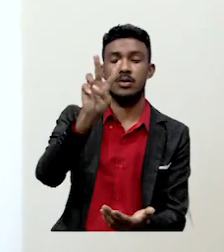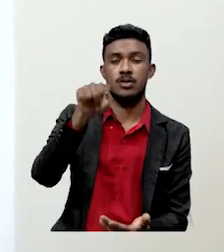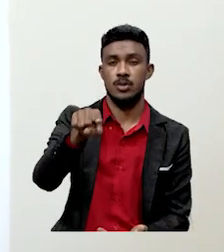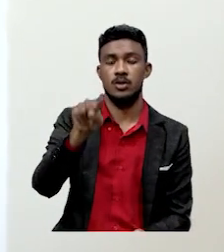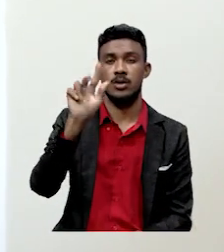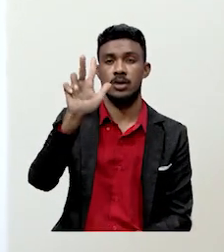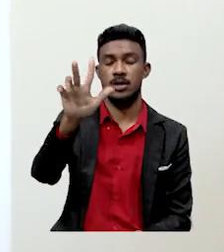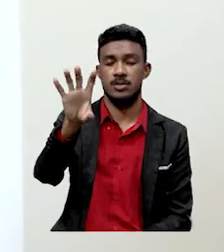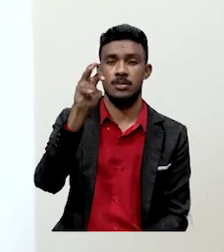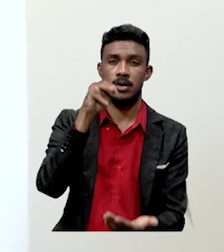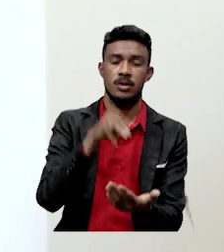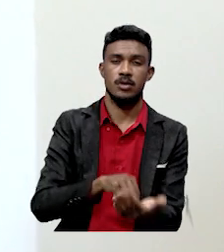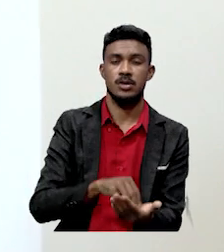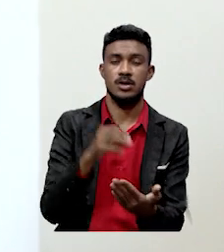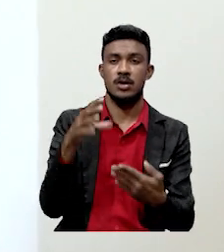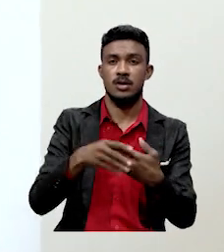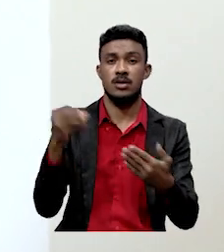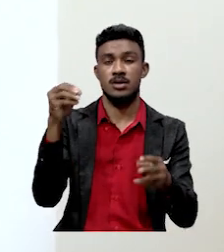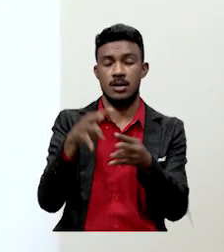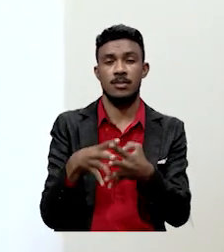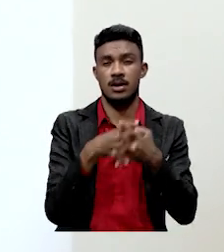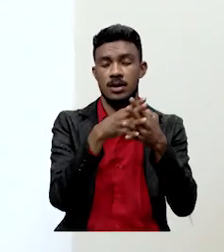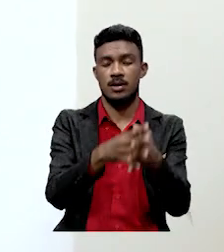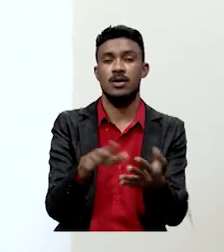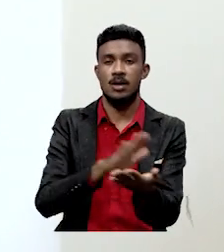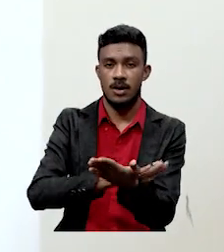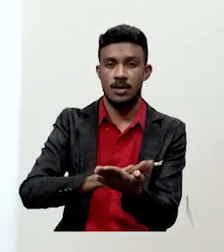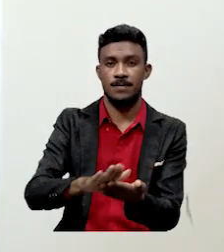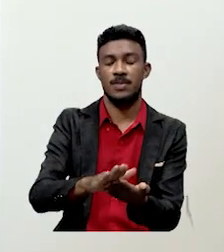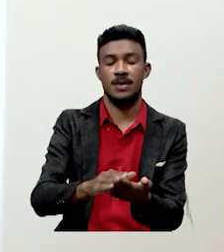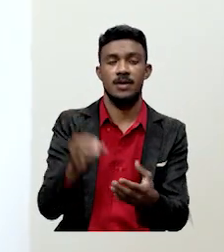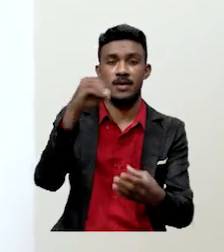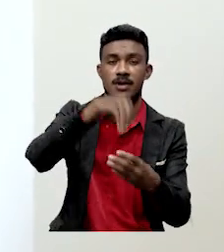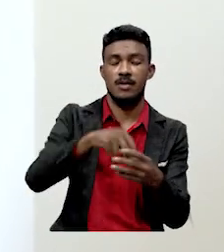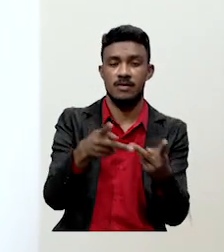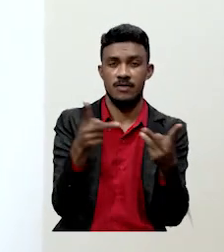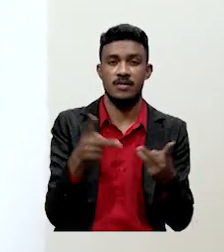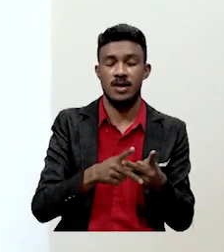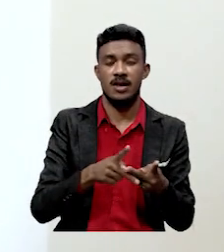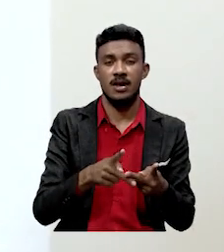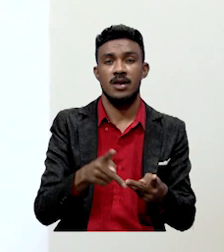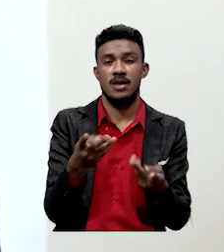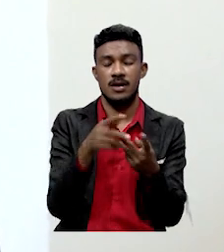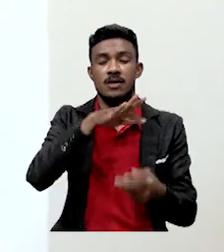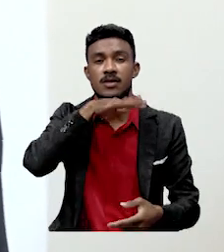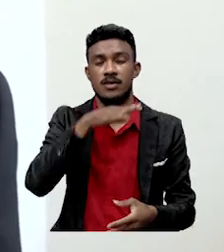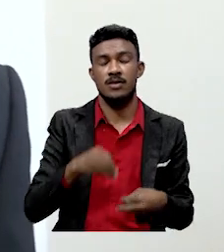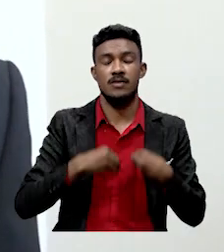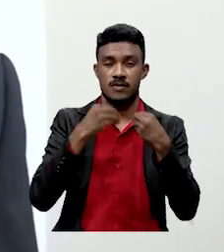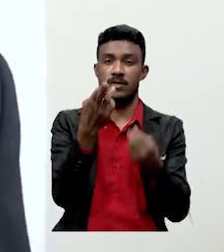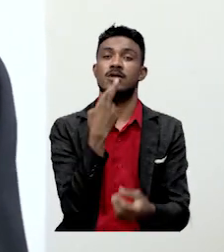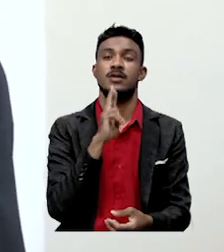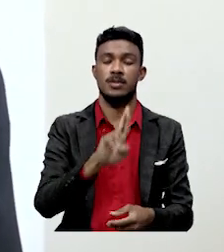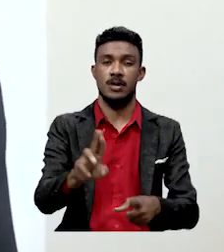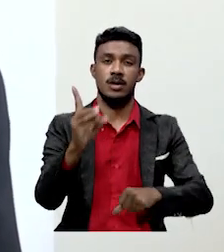para a autoridade municipal dele, para estar dias está um lixo de linha, ali o Itaú Fatem lixo para a matação. Mas é para tu for solução para